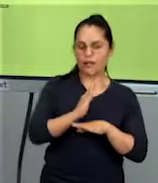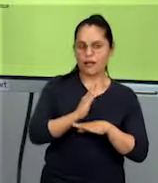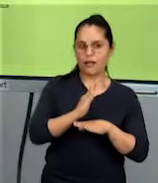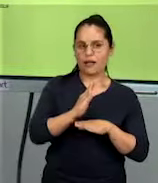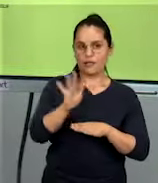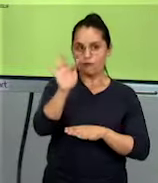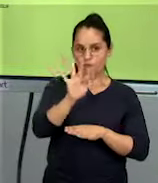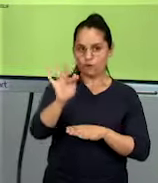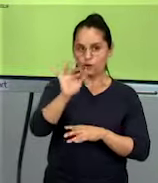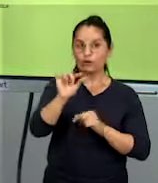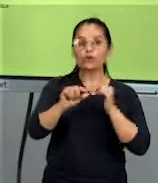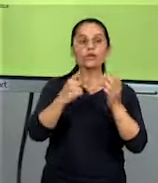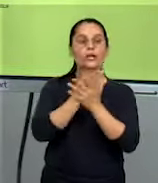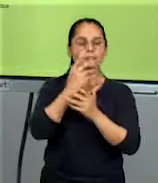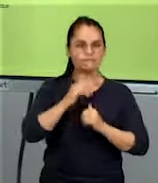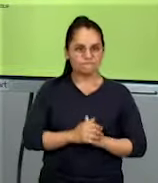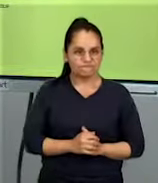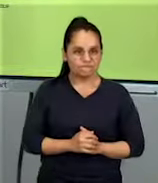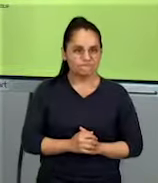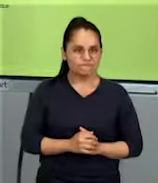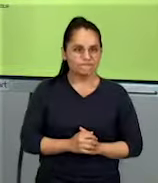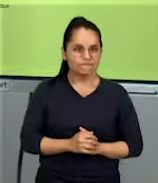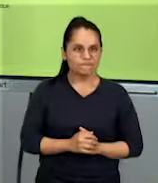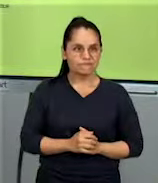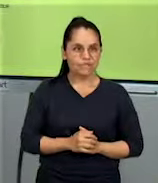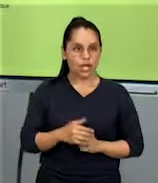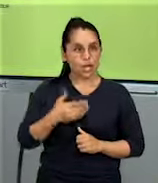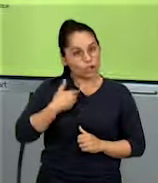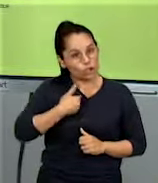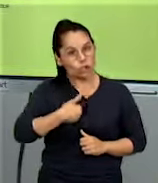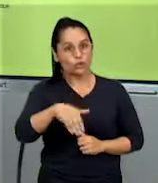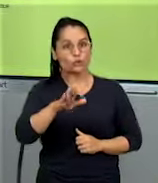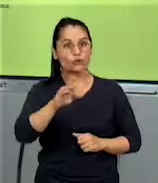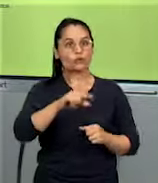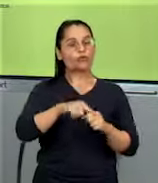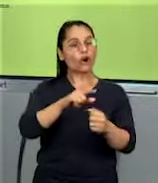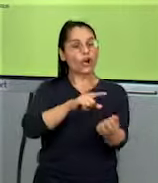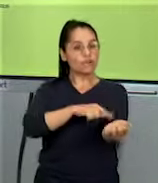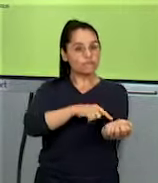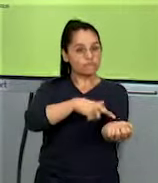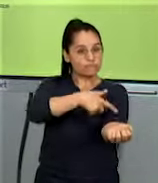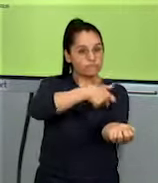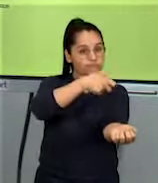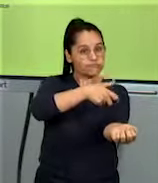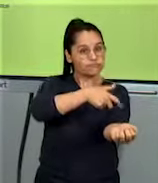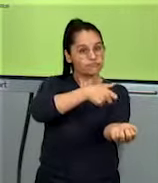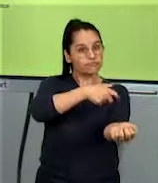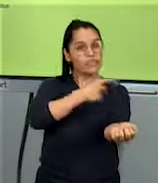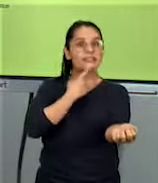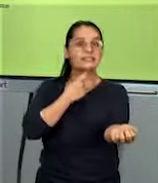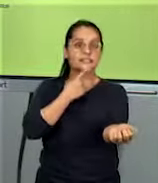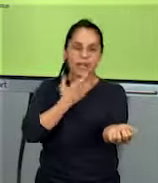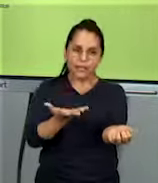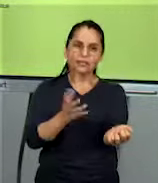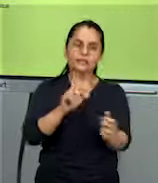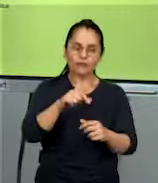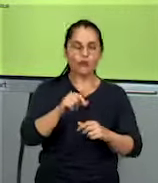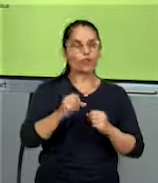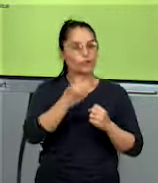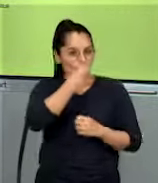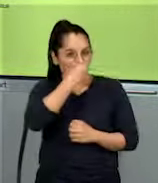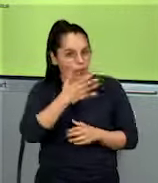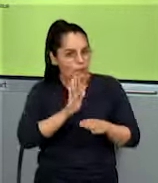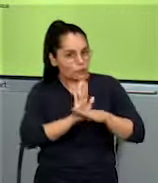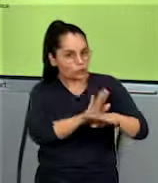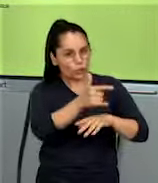na universidade, o que eles fizeram foi levar todo mundo para doar sangue. Então foi uma calorada do bem. E aí,